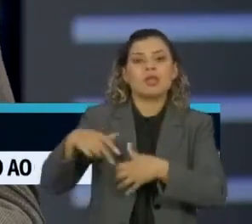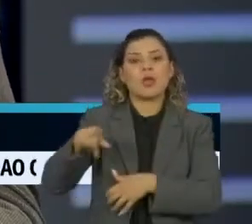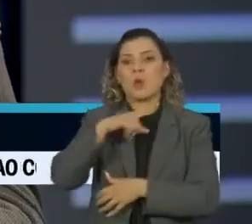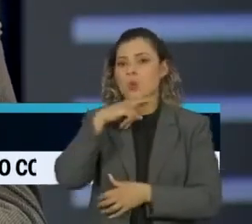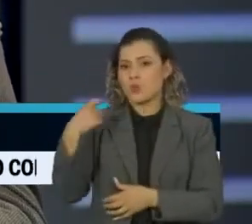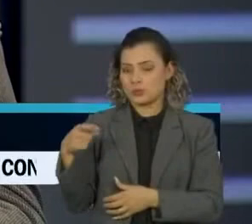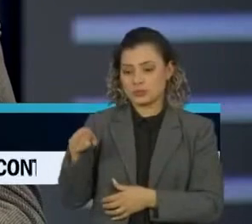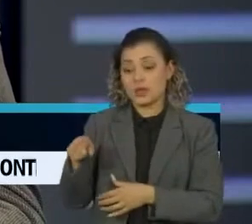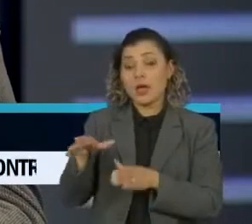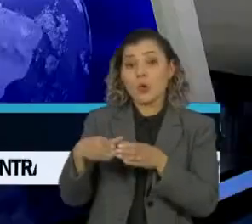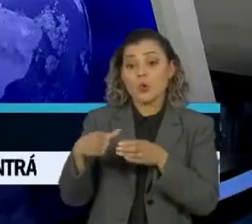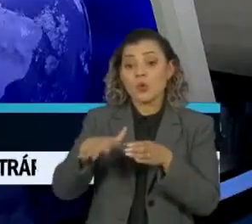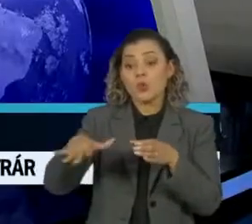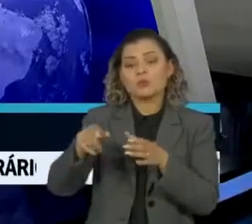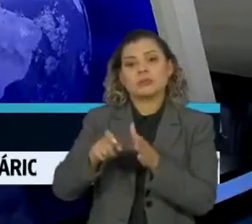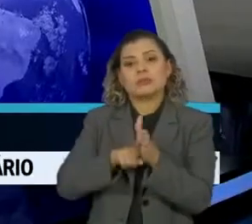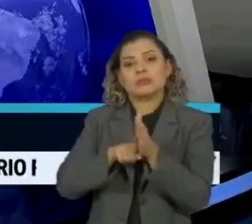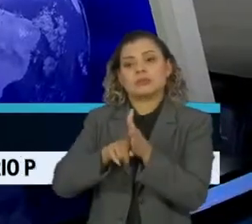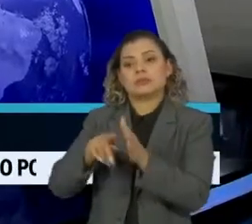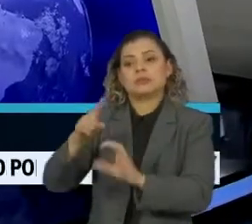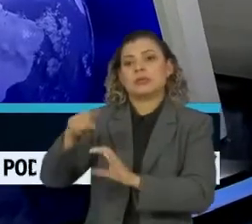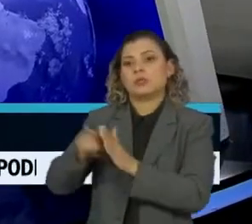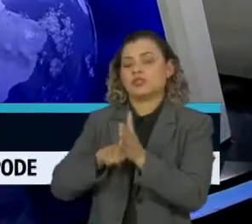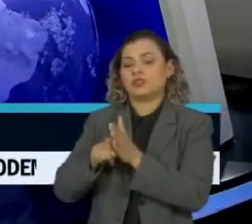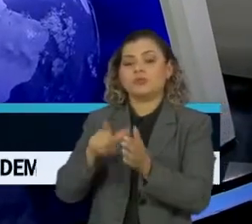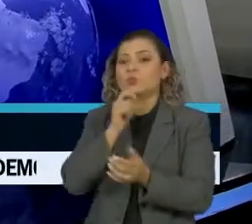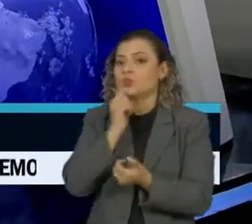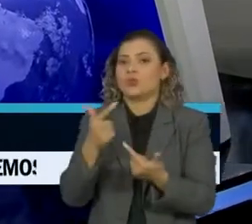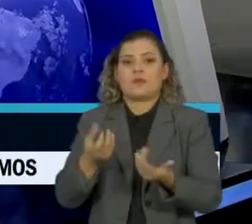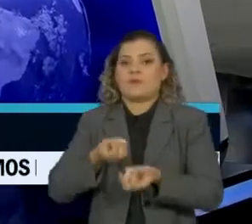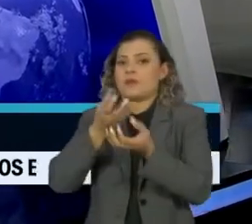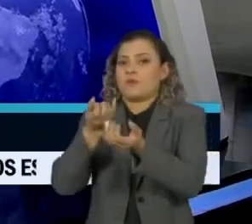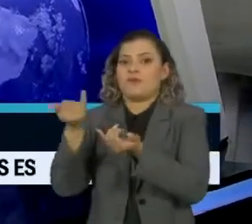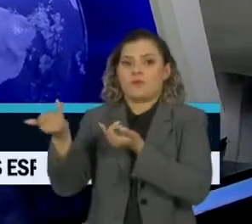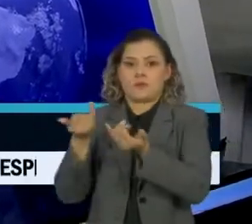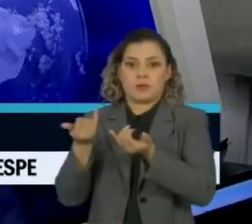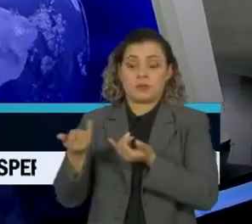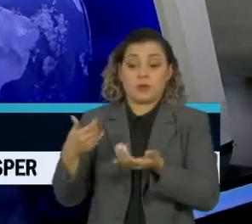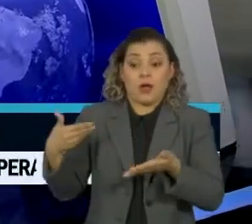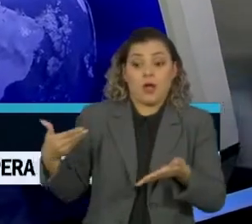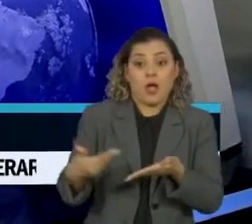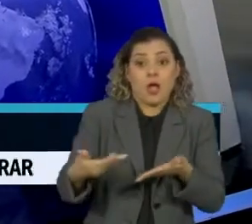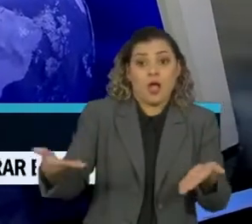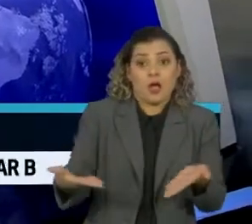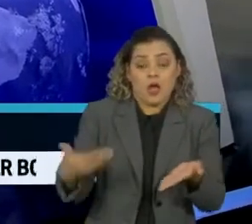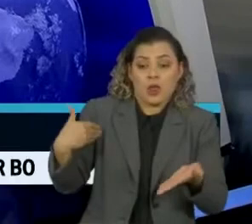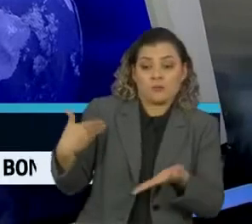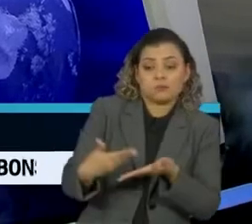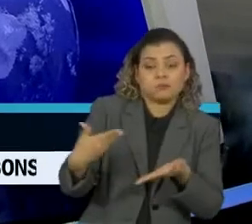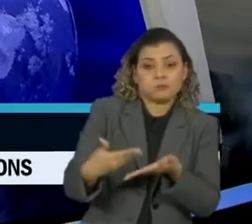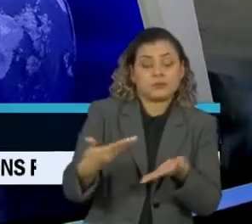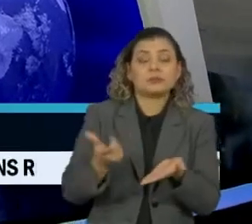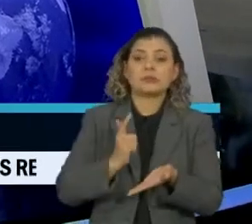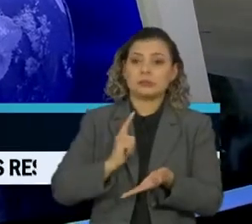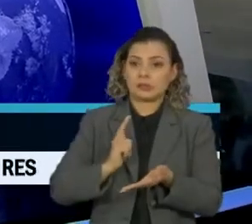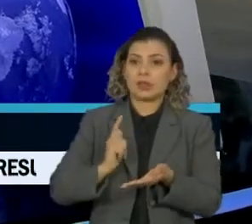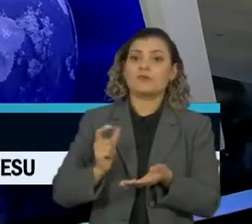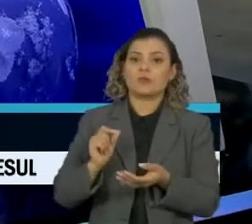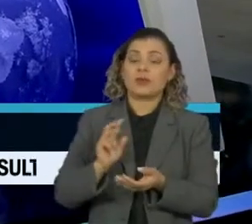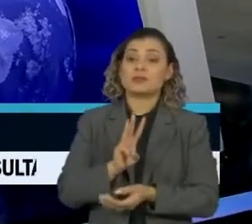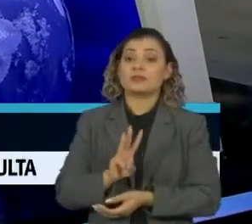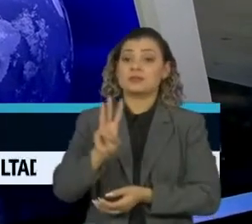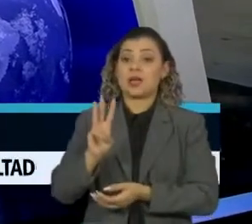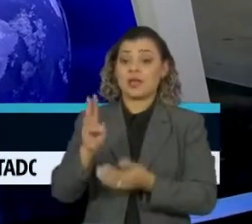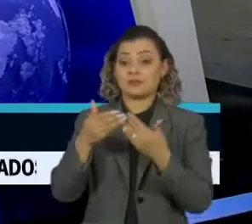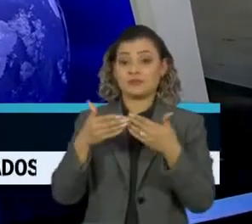a comunidade científica não teve acesso às informações. Só agora, recentemente, eles abriram um site